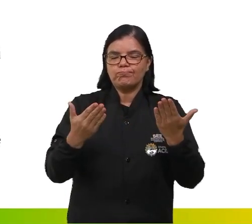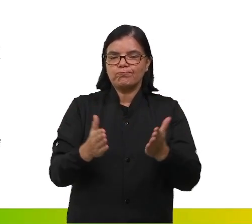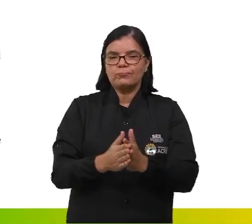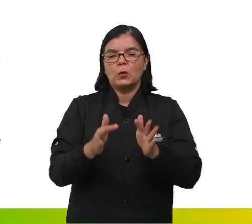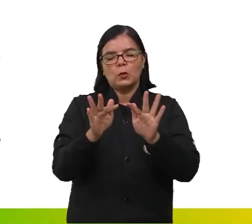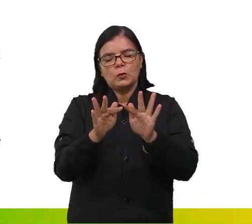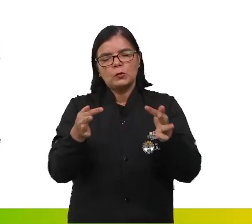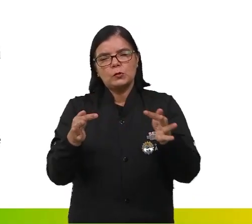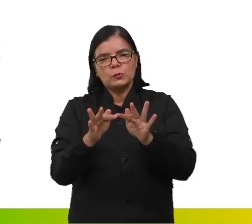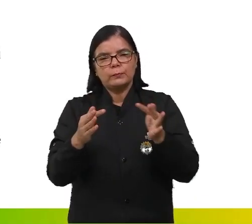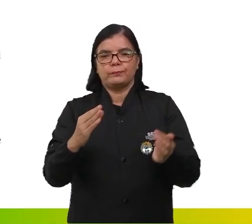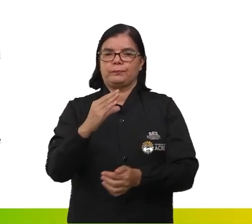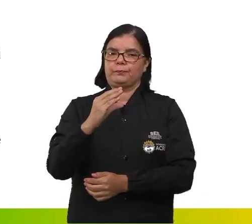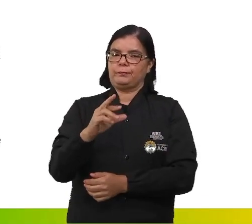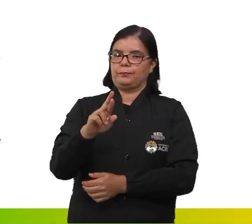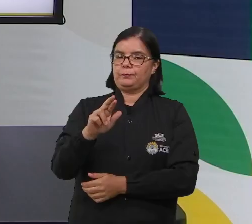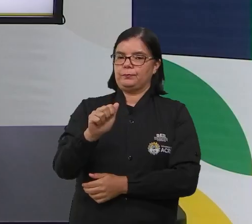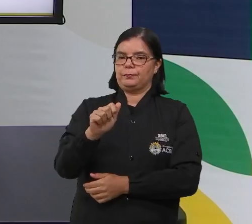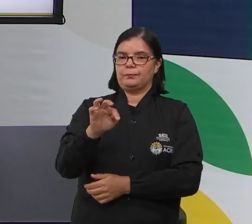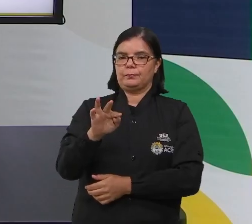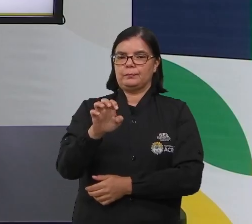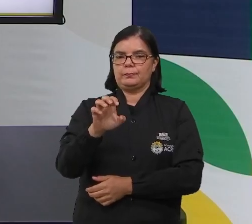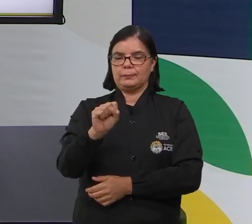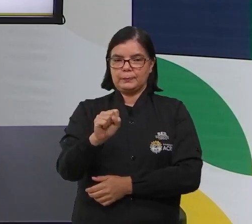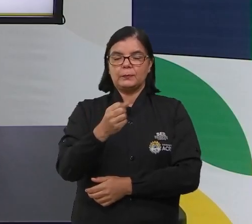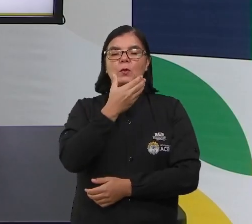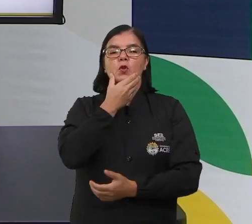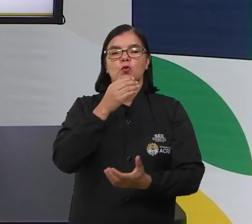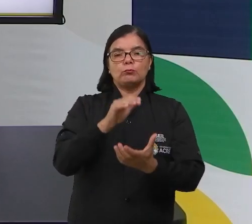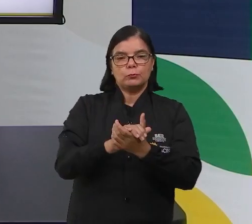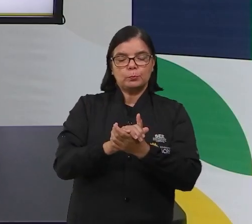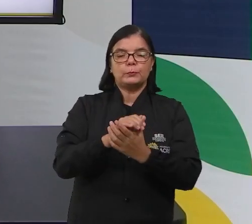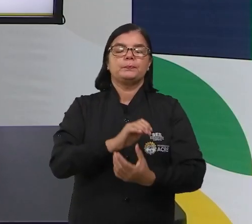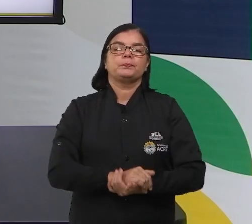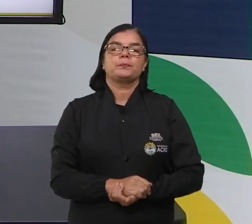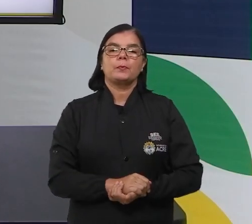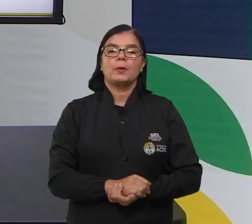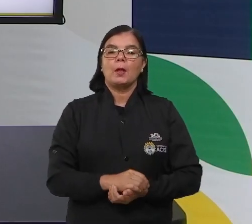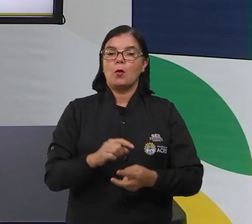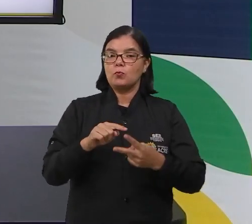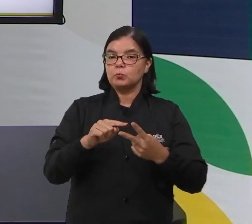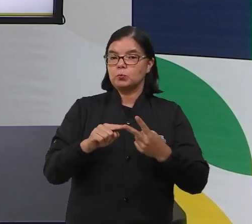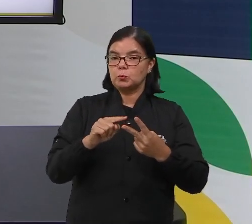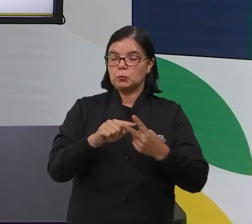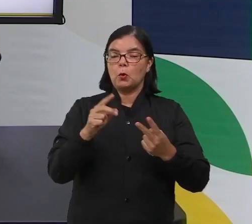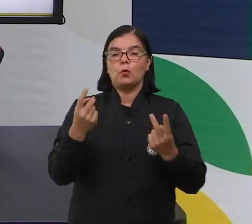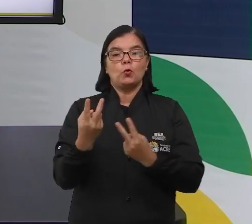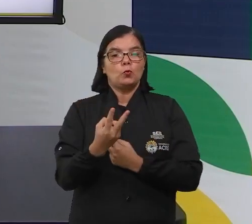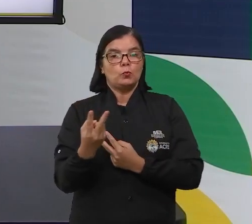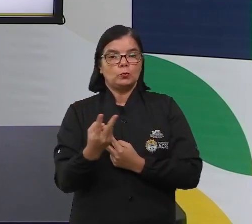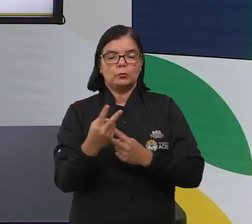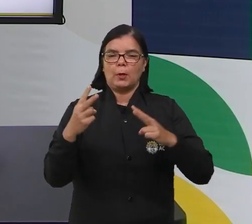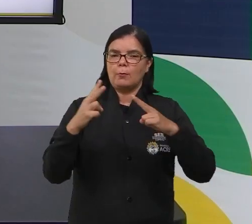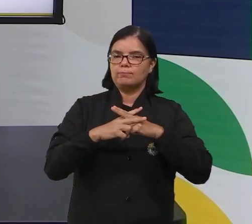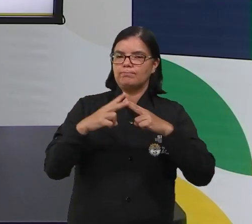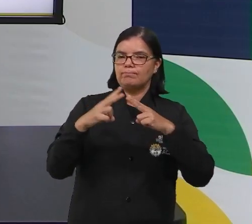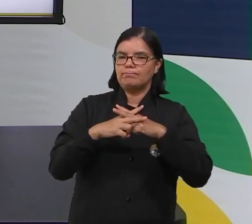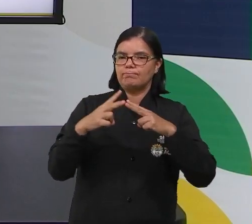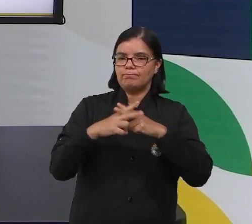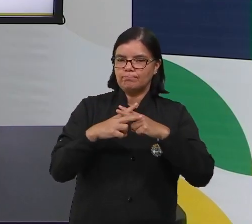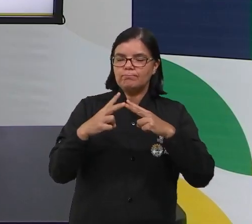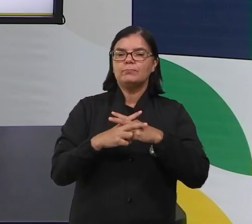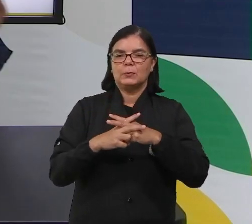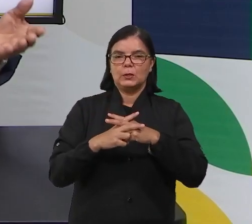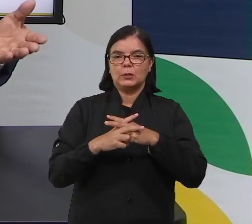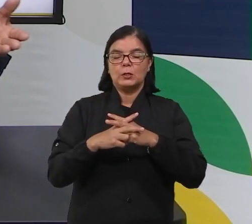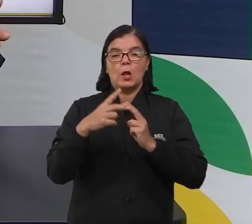simplicidade com seu marido, Crates de Tebas. Então, o Crates e ela, quando um casal estava brigando, estava se